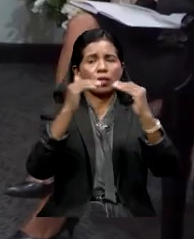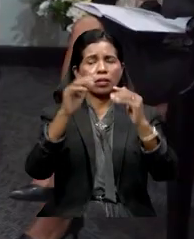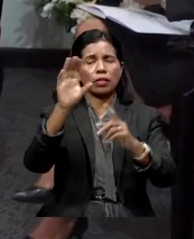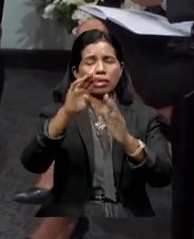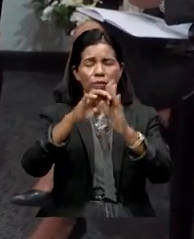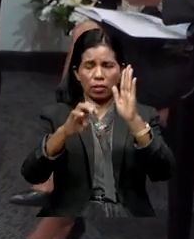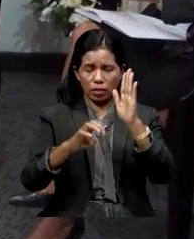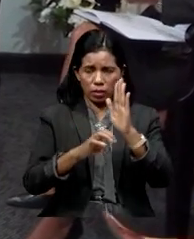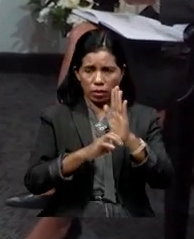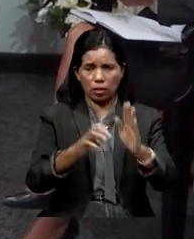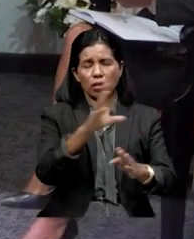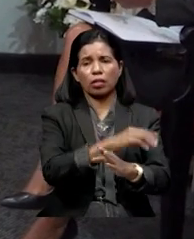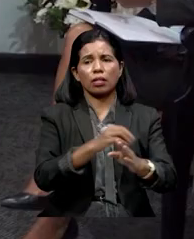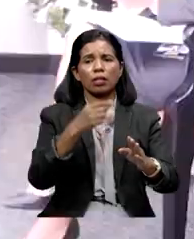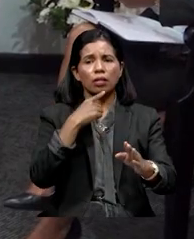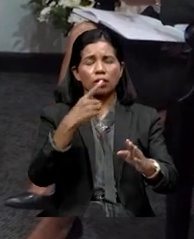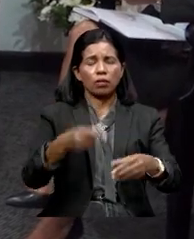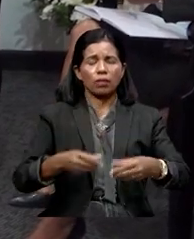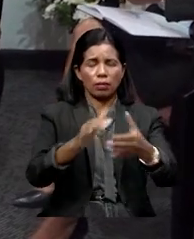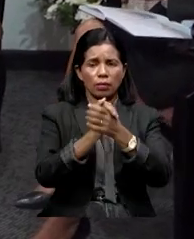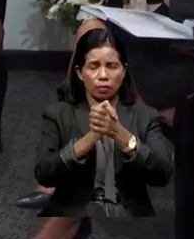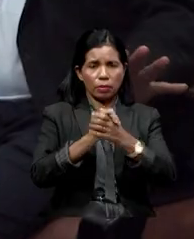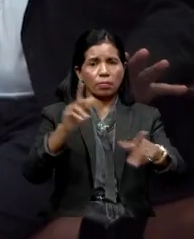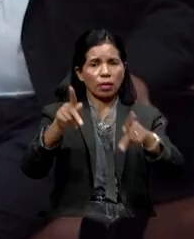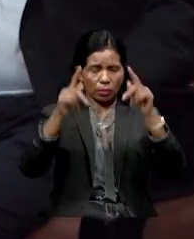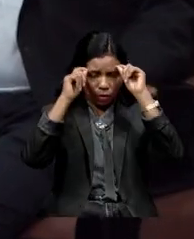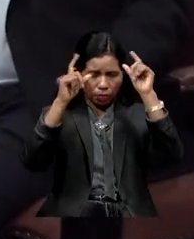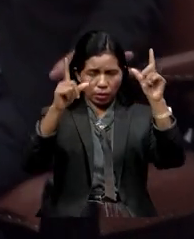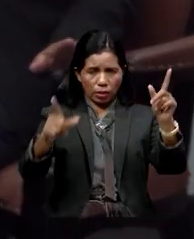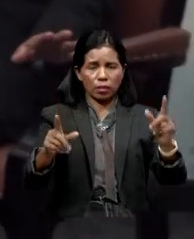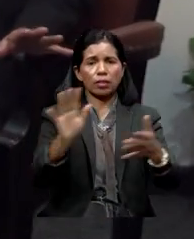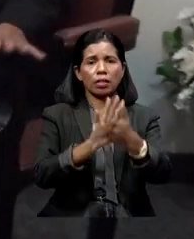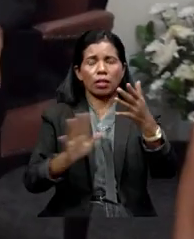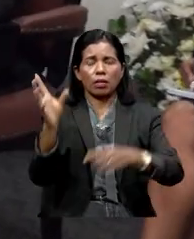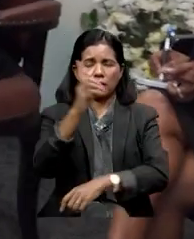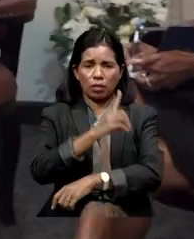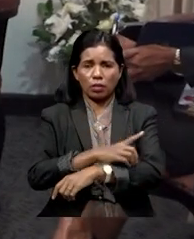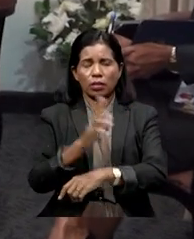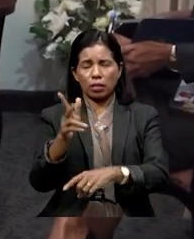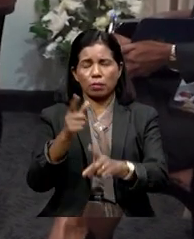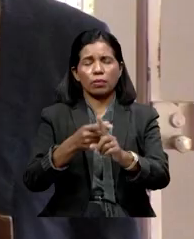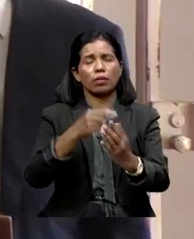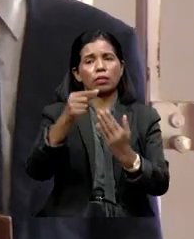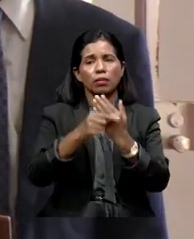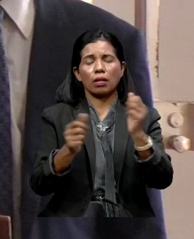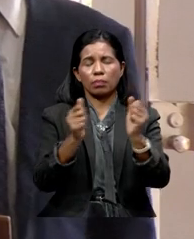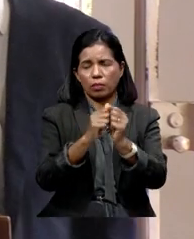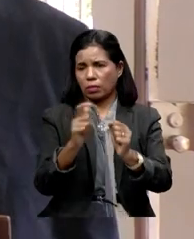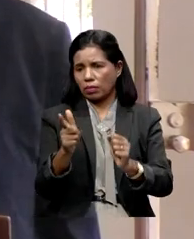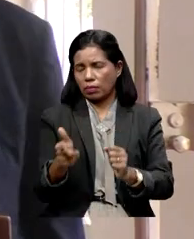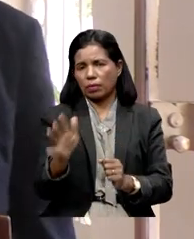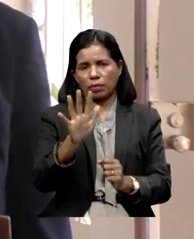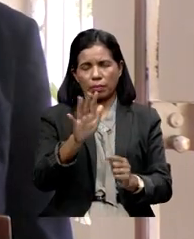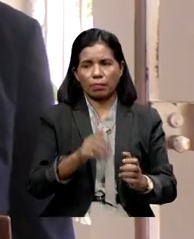festado República Árabe Saharaui congratula o povo Timor-Leste, na verdade, a UNE comemora a consulta popular Badala Ronul Risen Lima. Foram